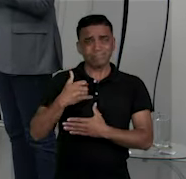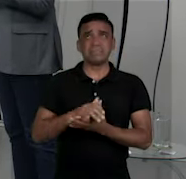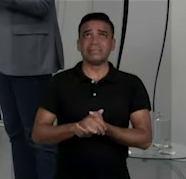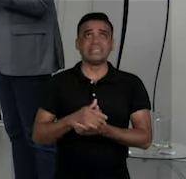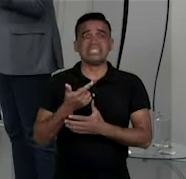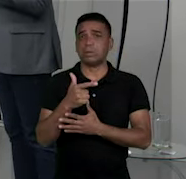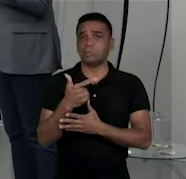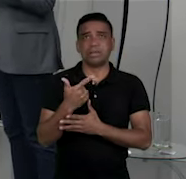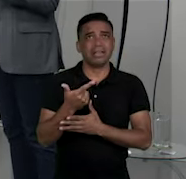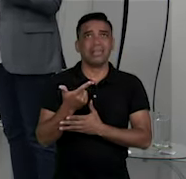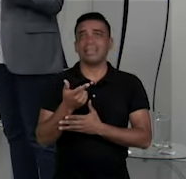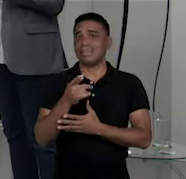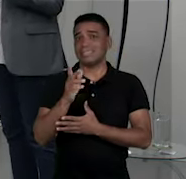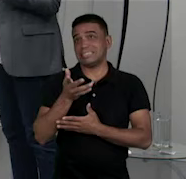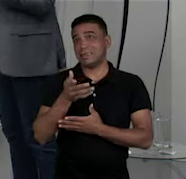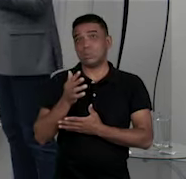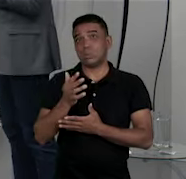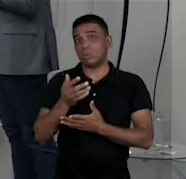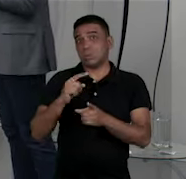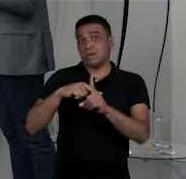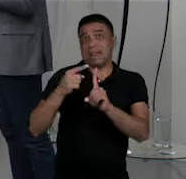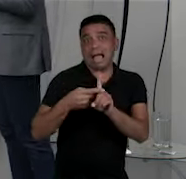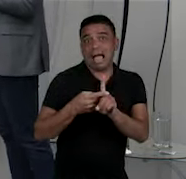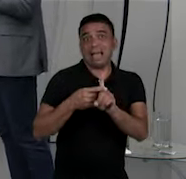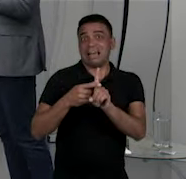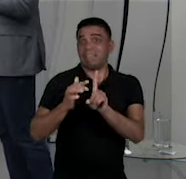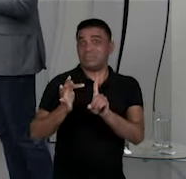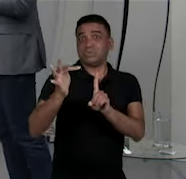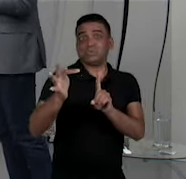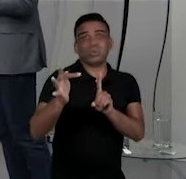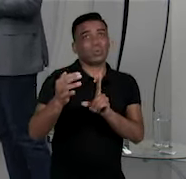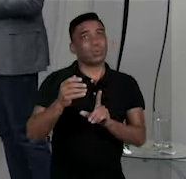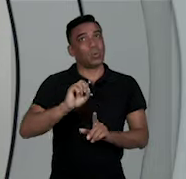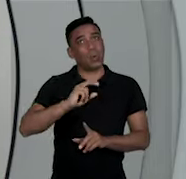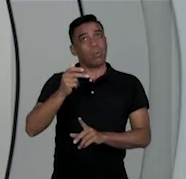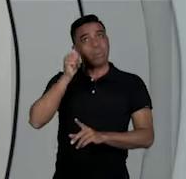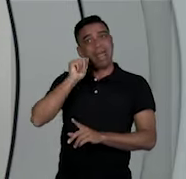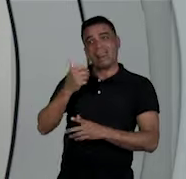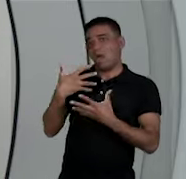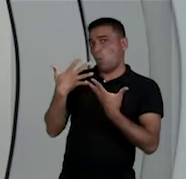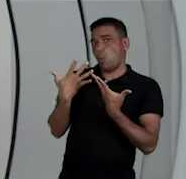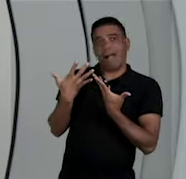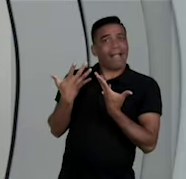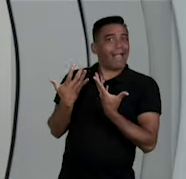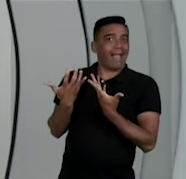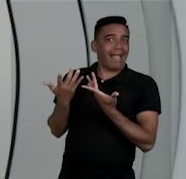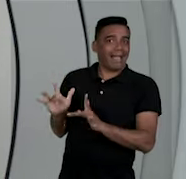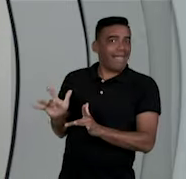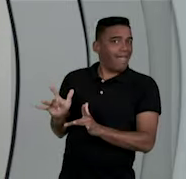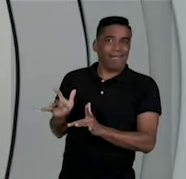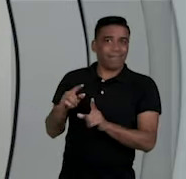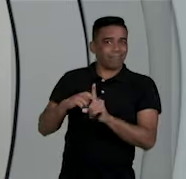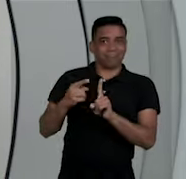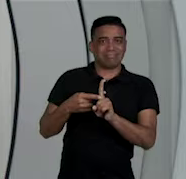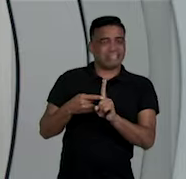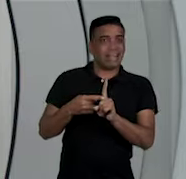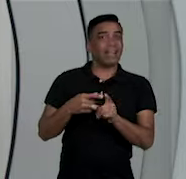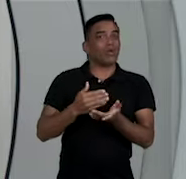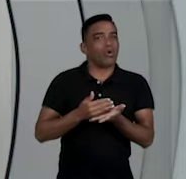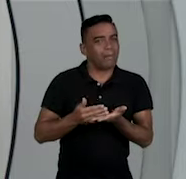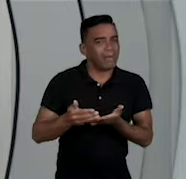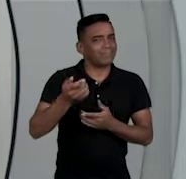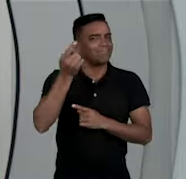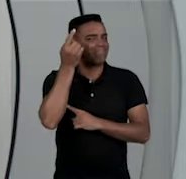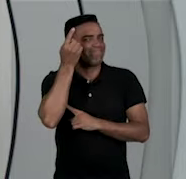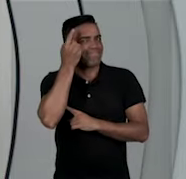em vista uma gestação, mas ela ainda acha que esse é um projeto de vida para ela, a gente já começa a pensar em algumas